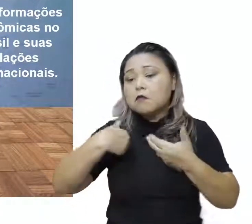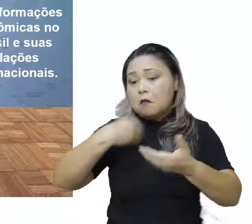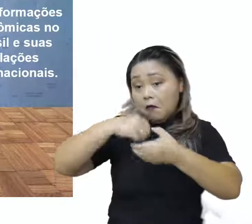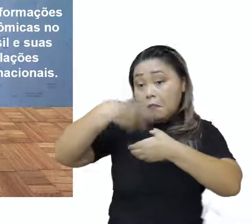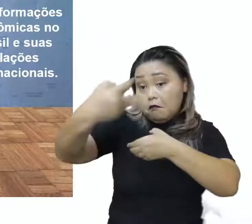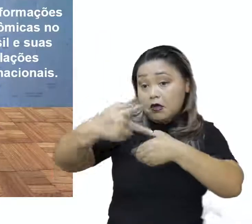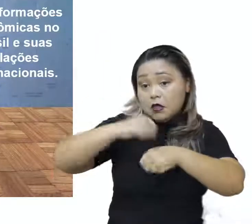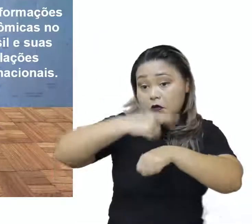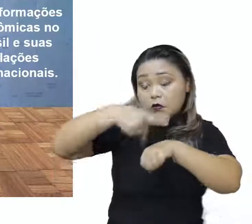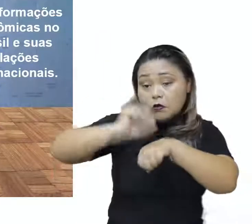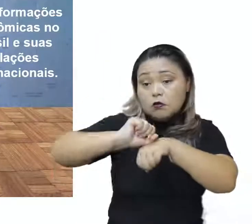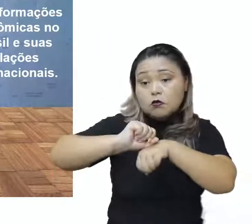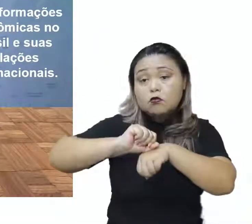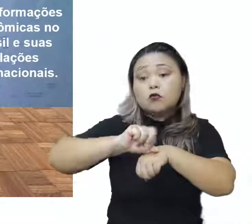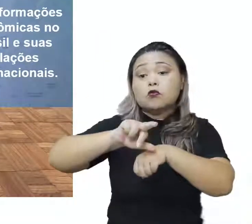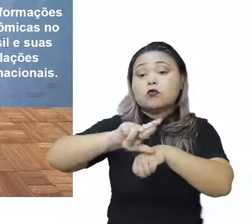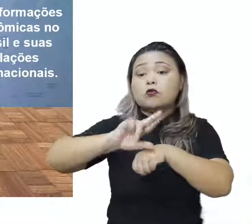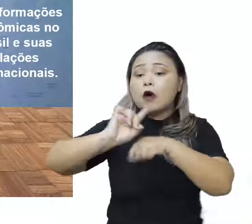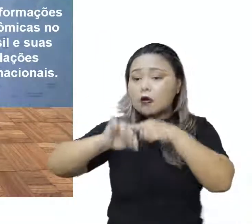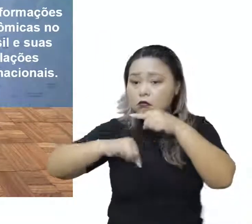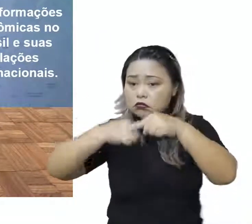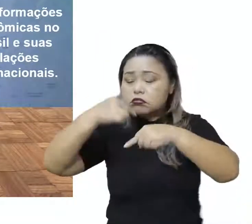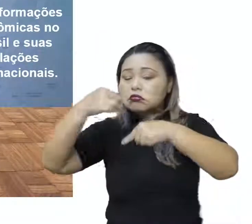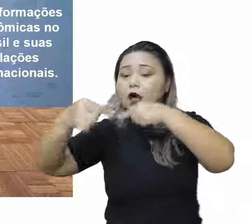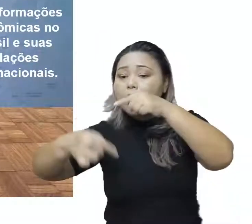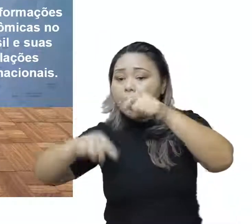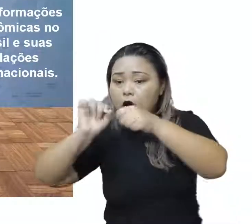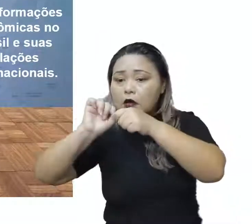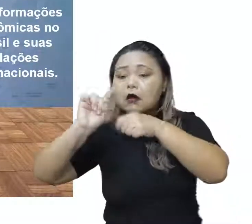internacional, ração na cadeia produtiva.